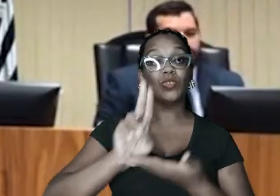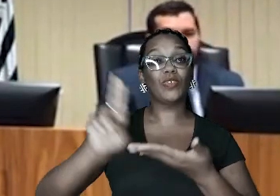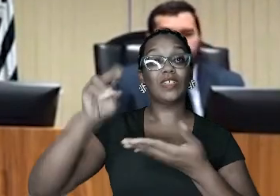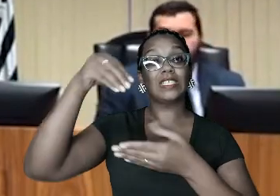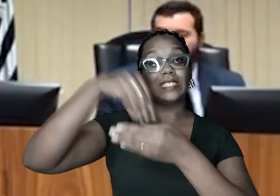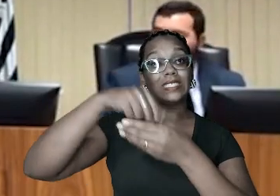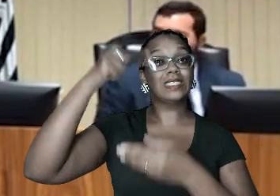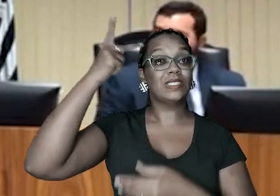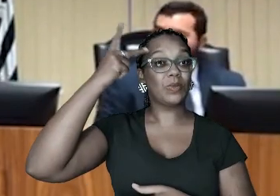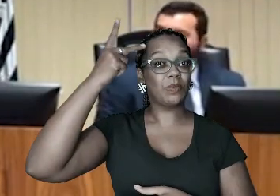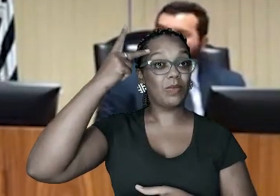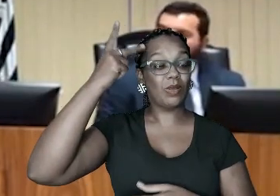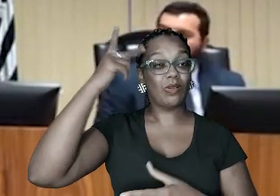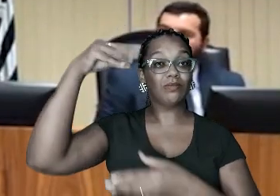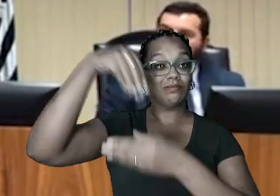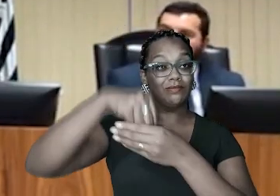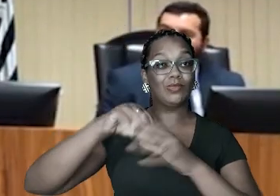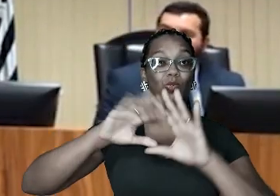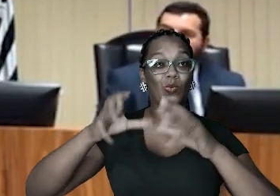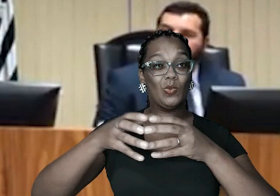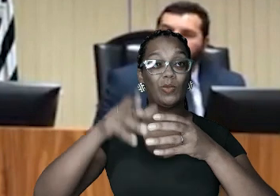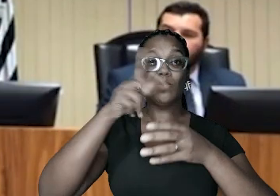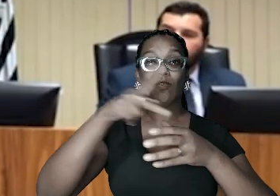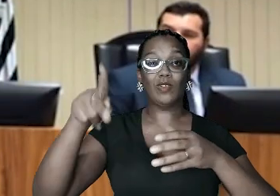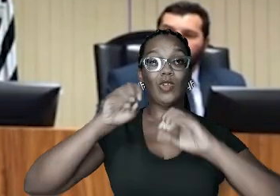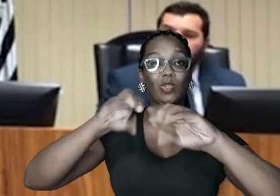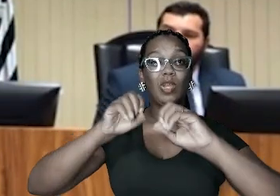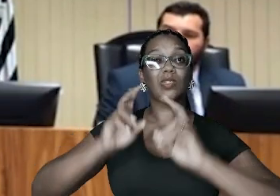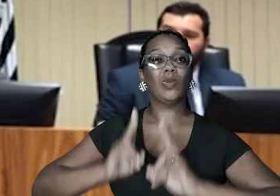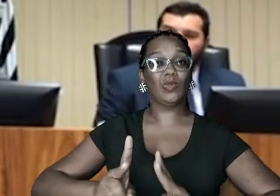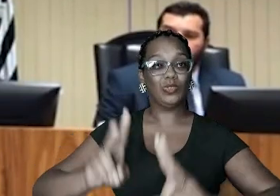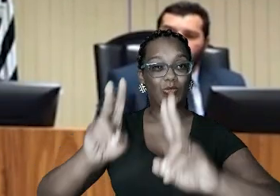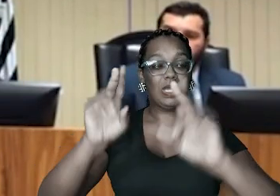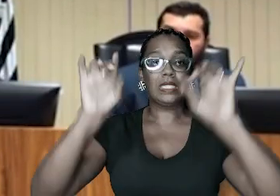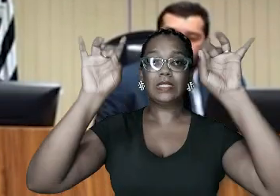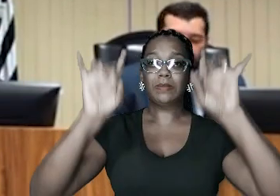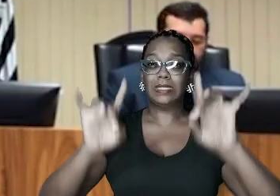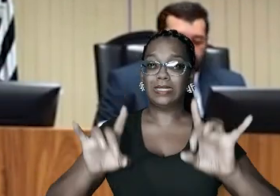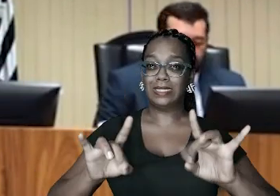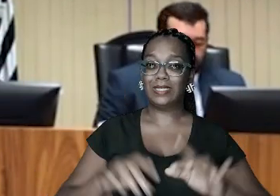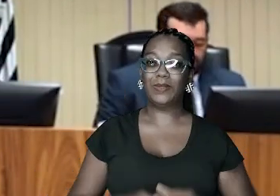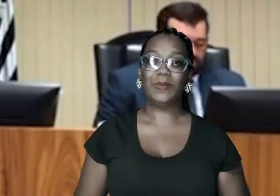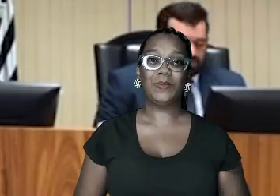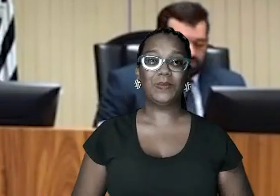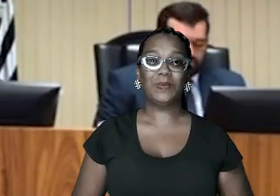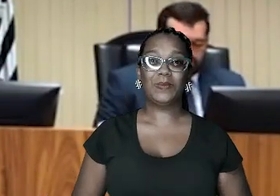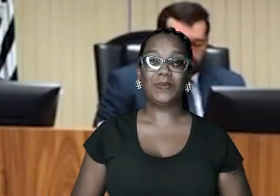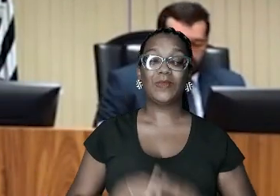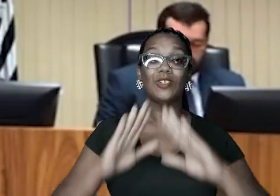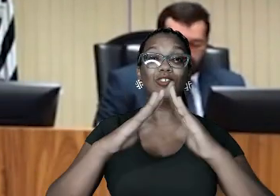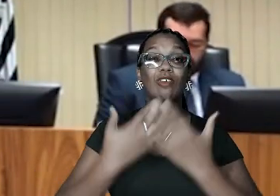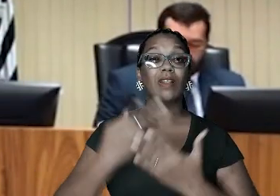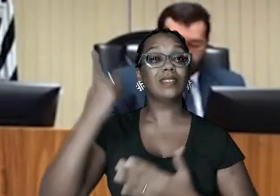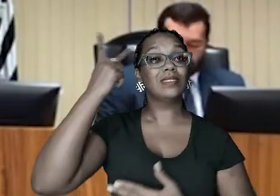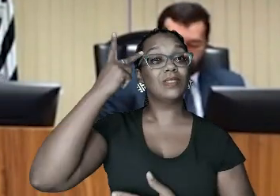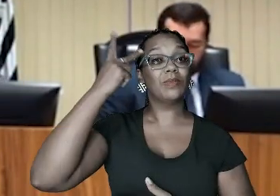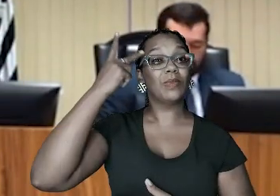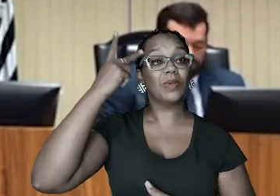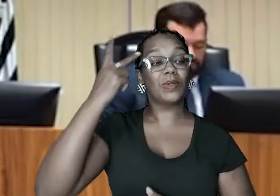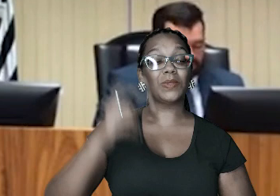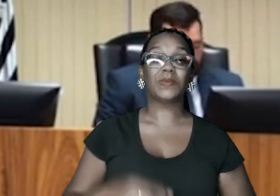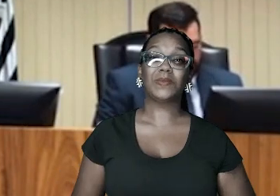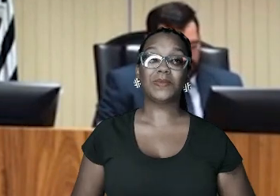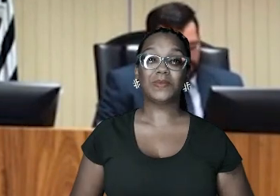de Educação faculdade de Universidade de São Paulo integrante do corpo docente do problema de educação Portinari especialização de